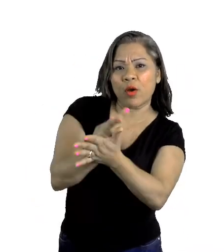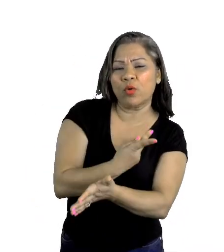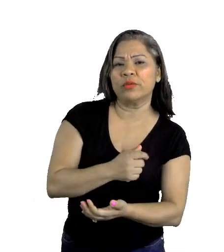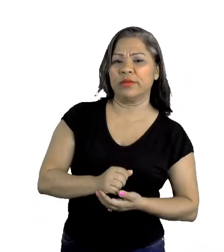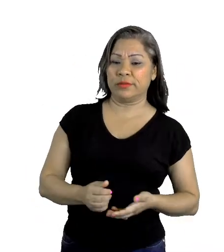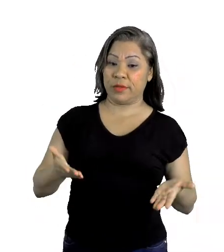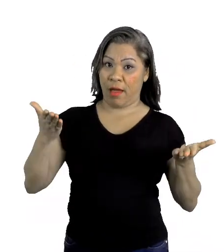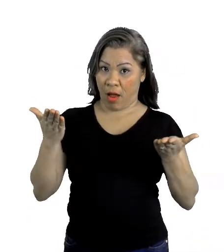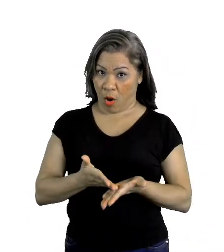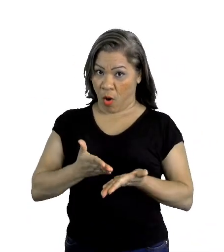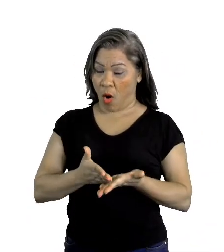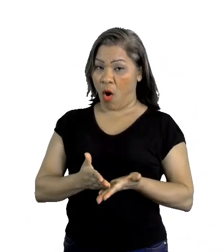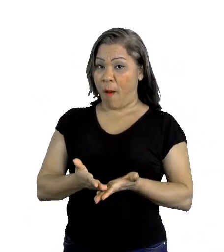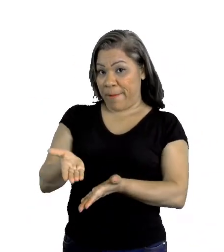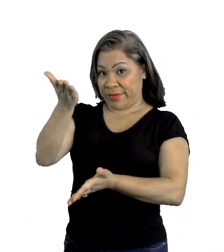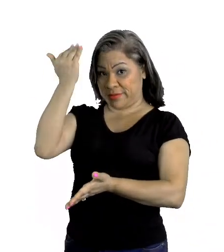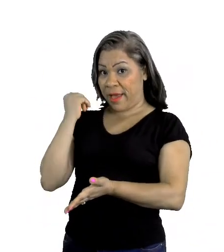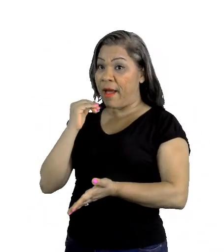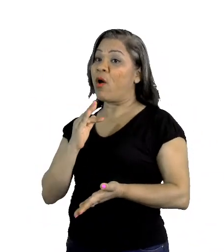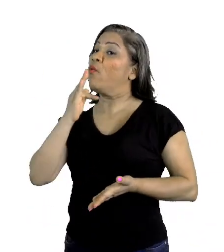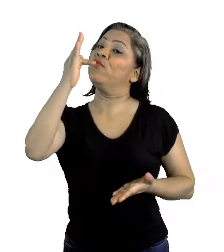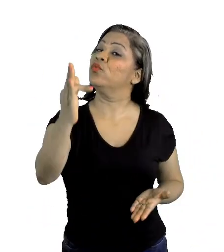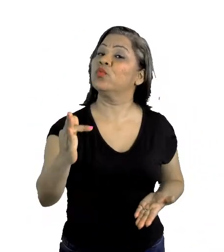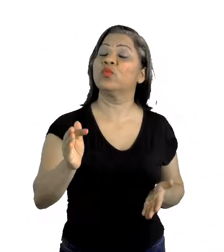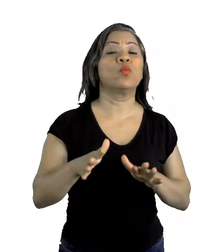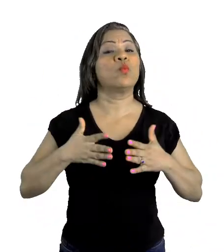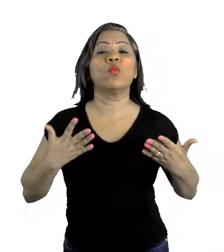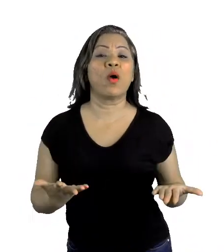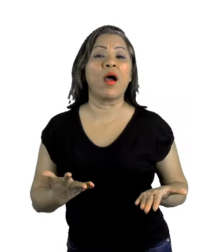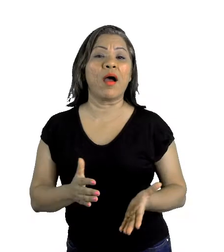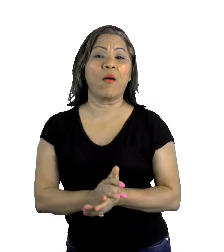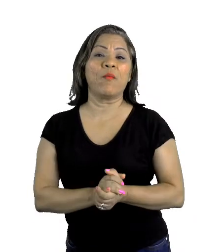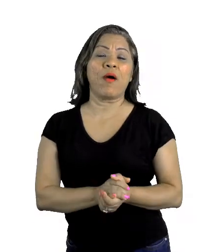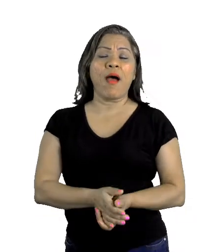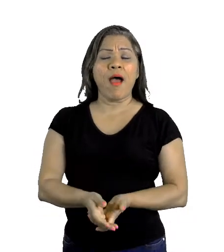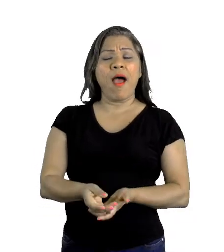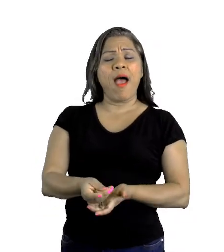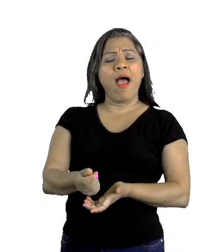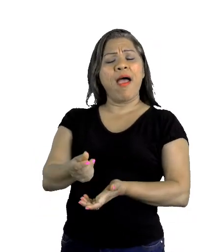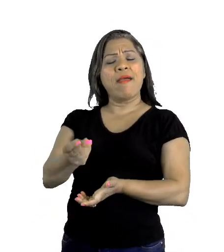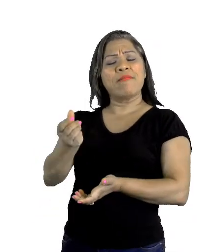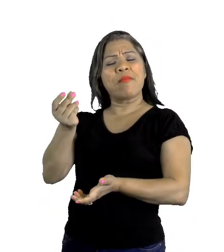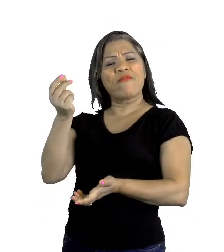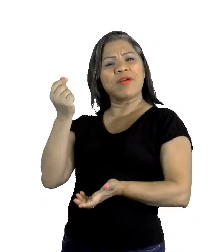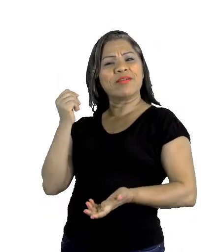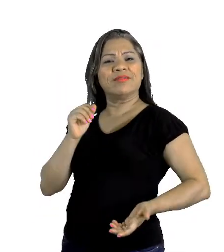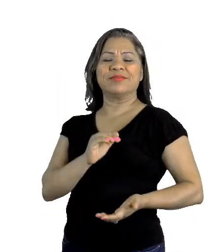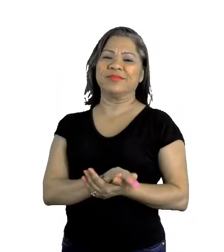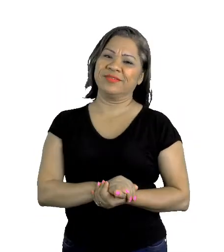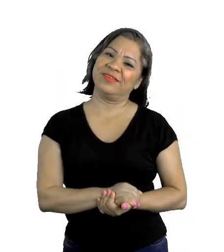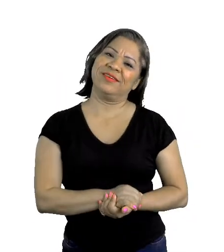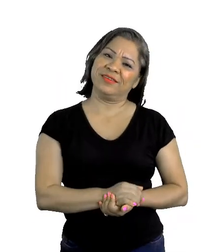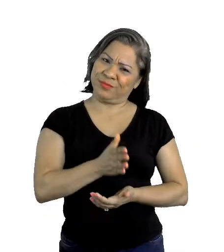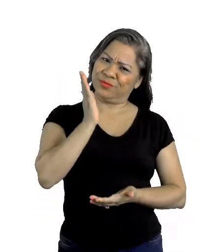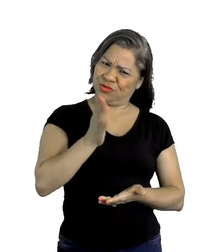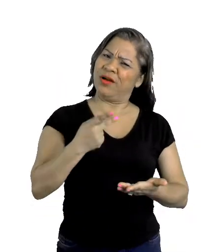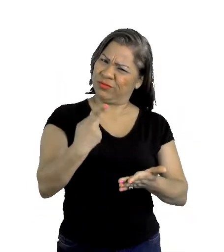futuro? Toda vez que a gente lê uma história, era uma vez, significa que isso já